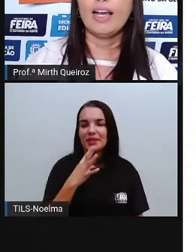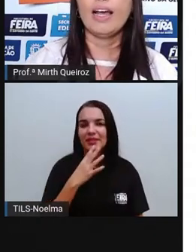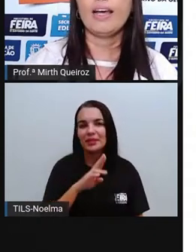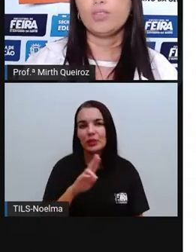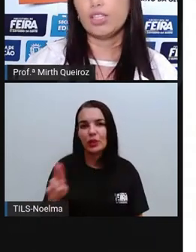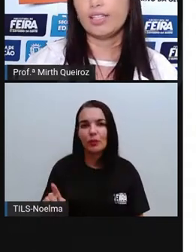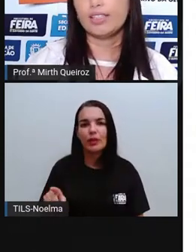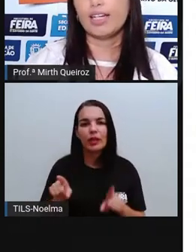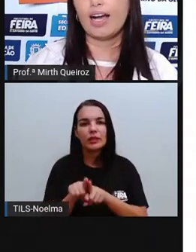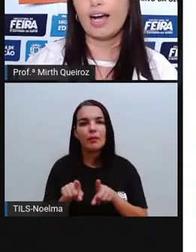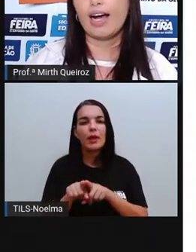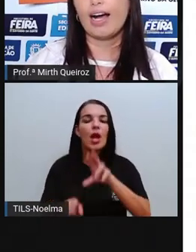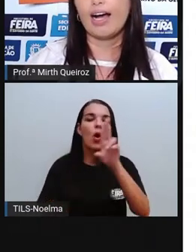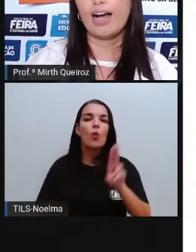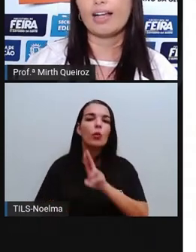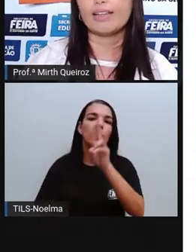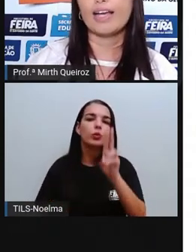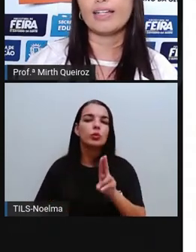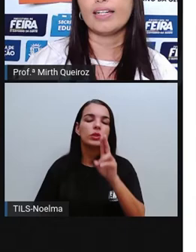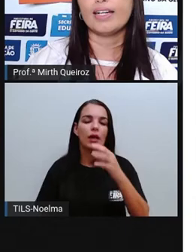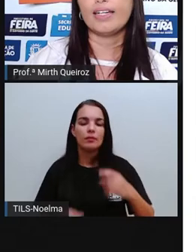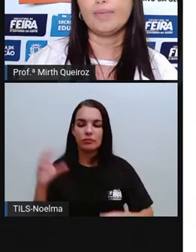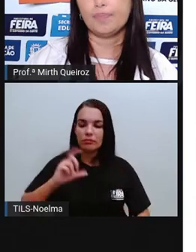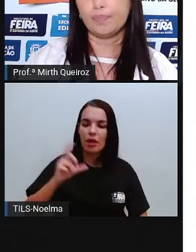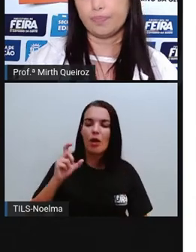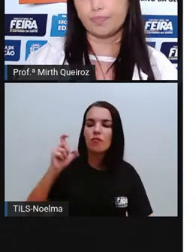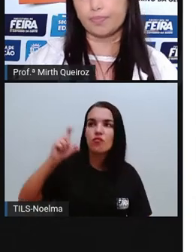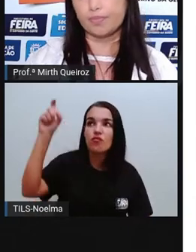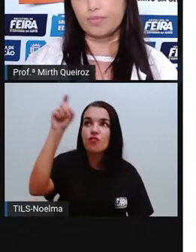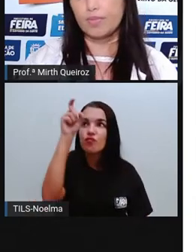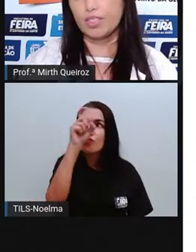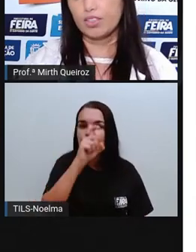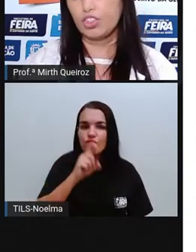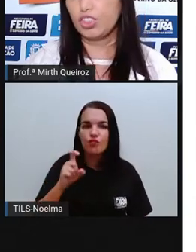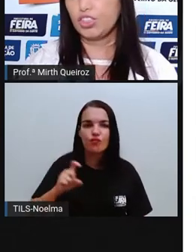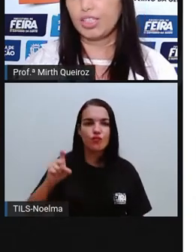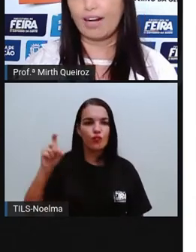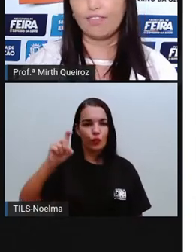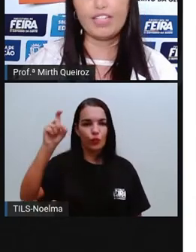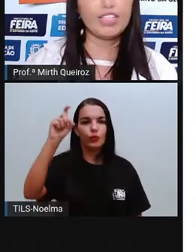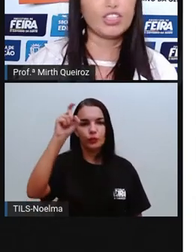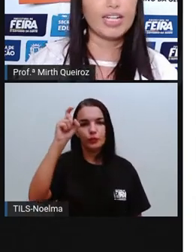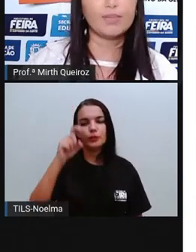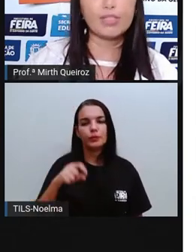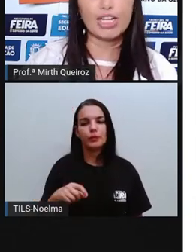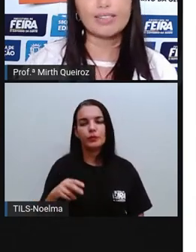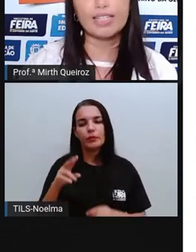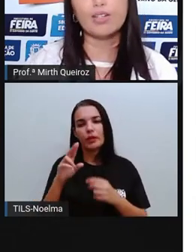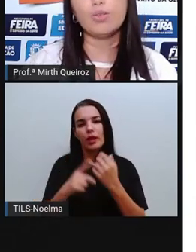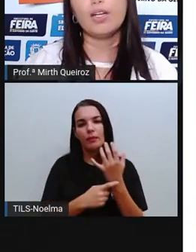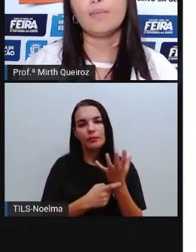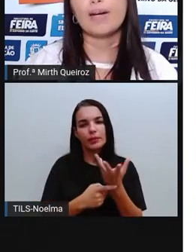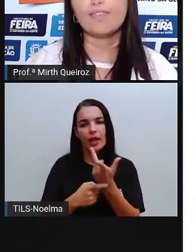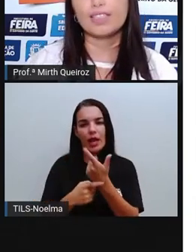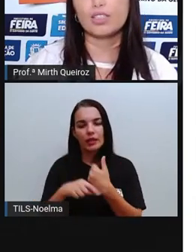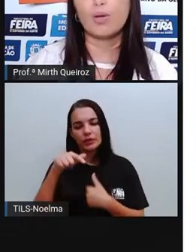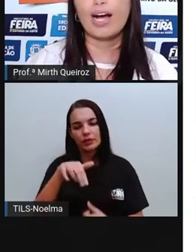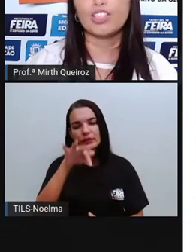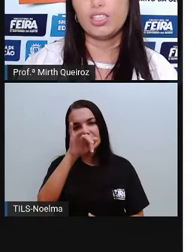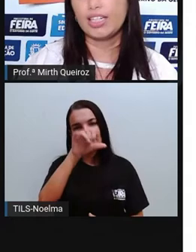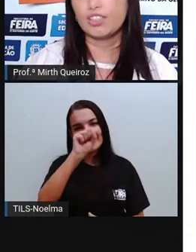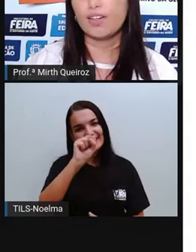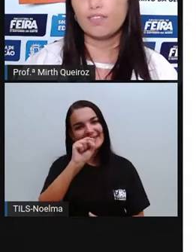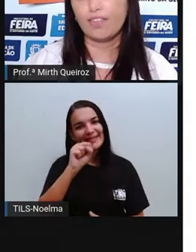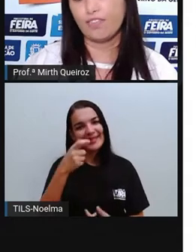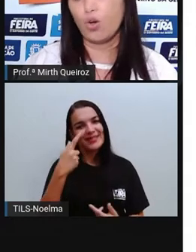ele utiliza a técnica aí de grafite, né? De pichação, para fazer sua